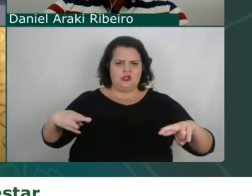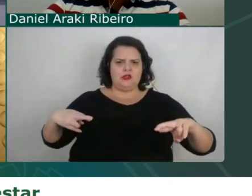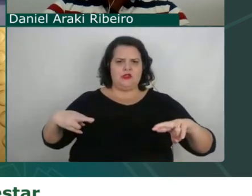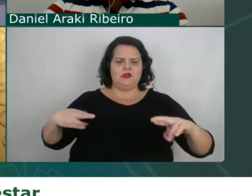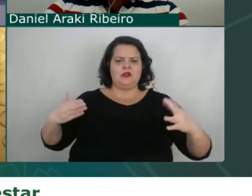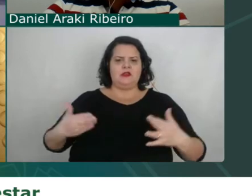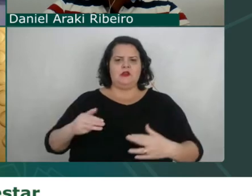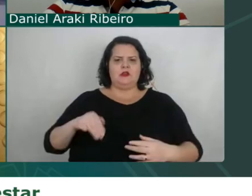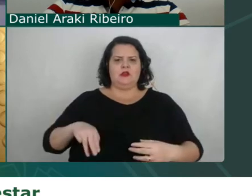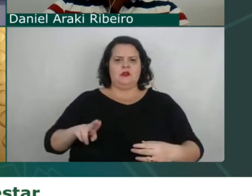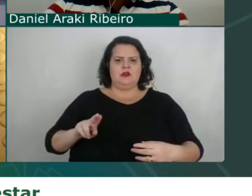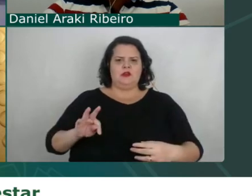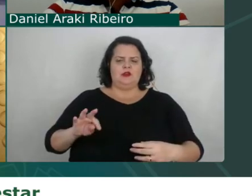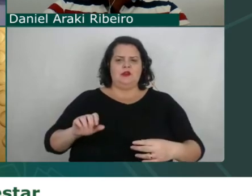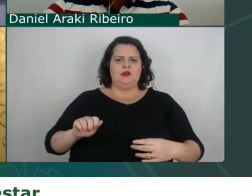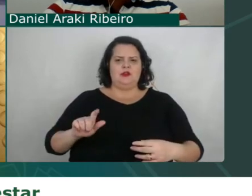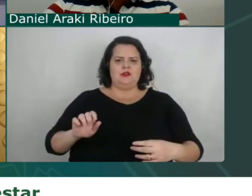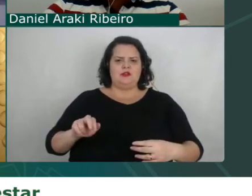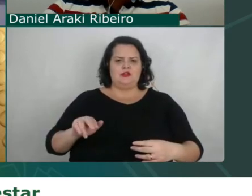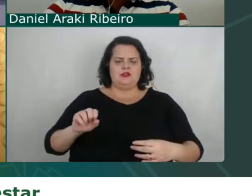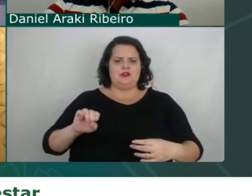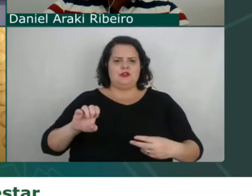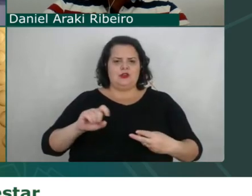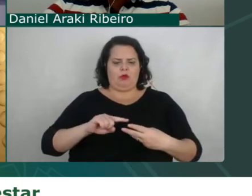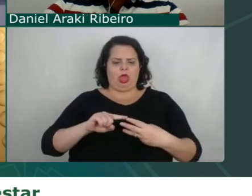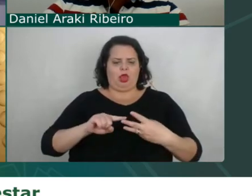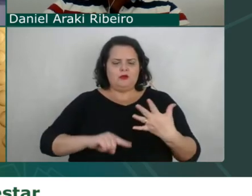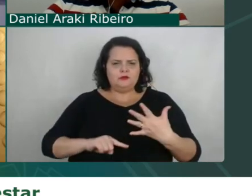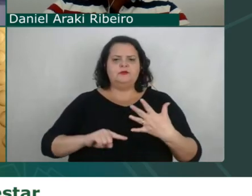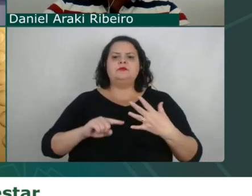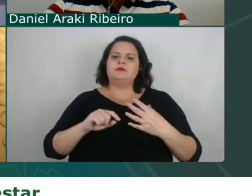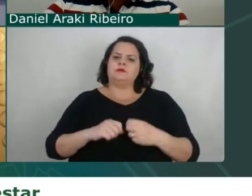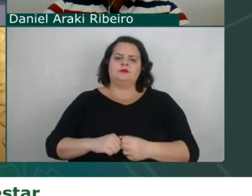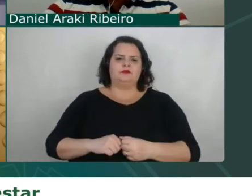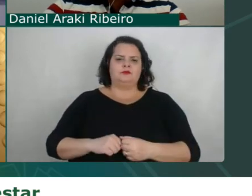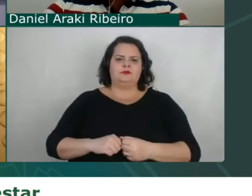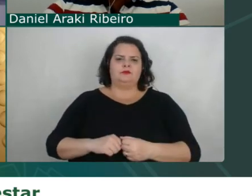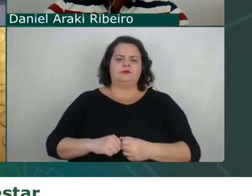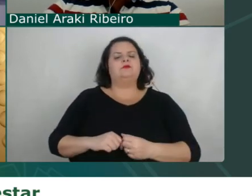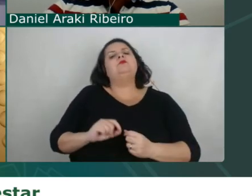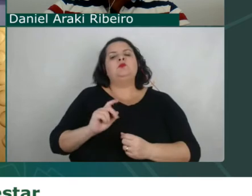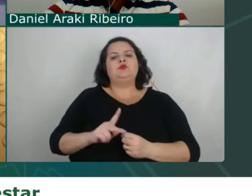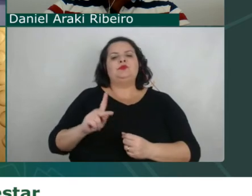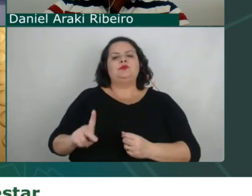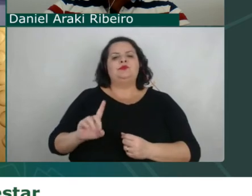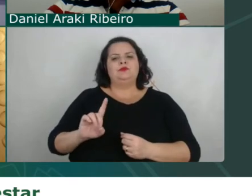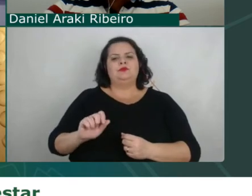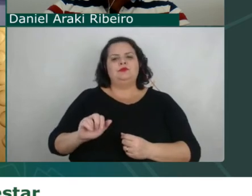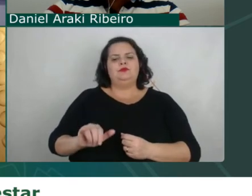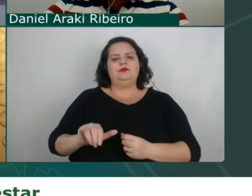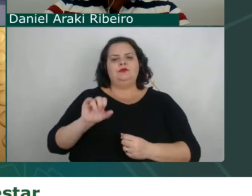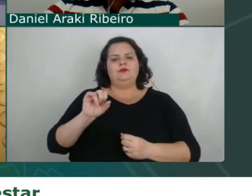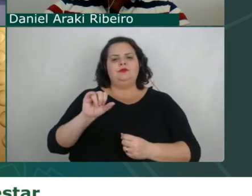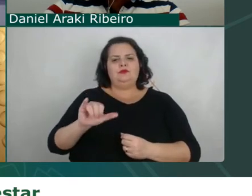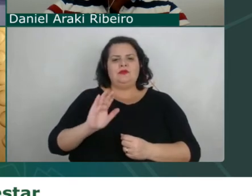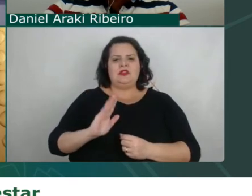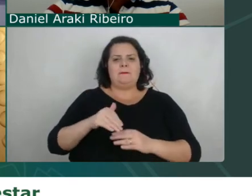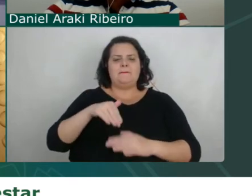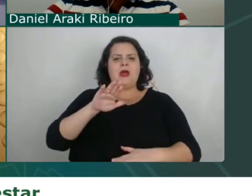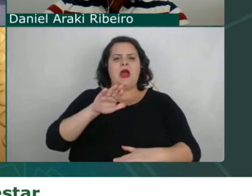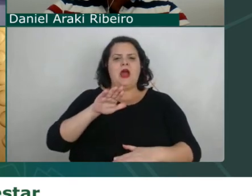mutagênese ambiental, toxigenômica e nutrigenômica. A professora Deise já publicou mais de 170